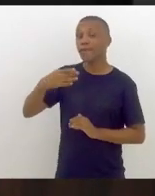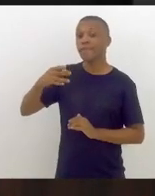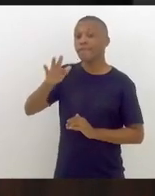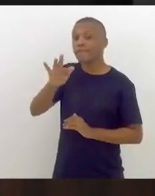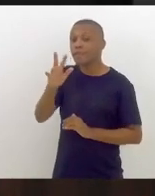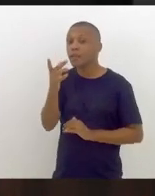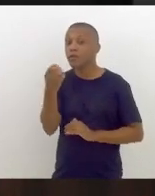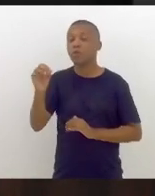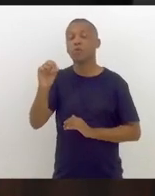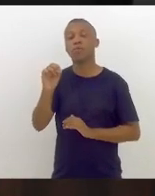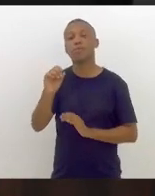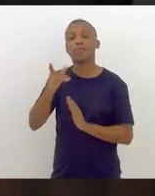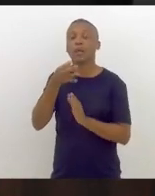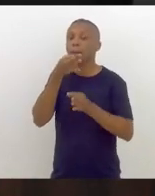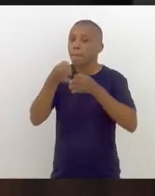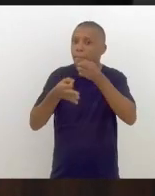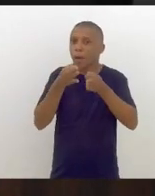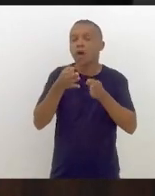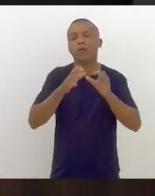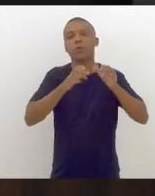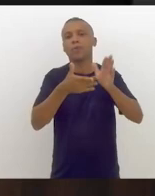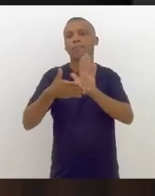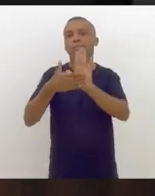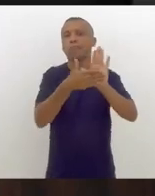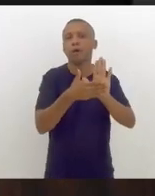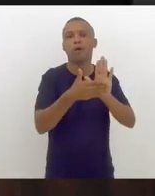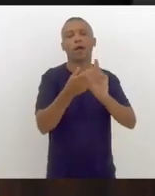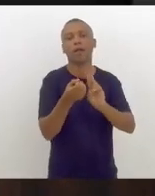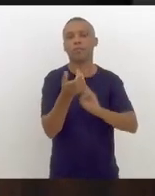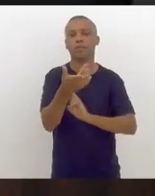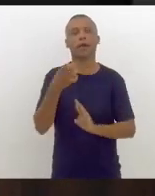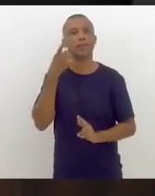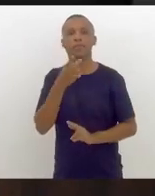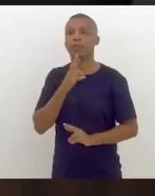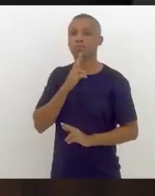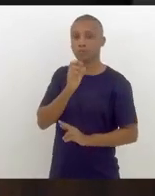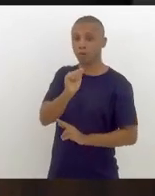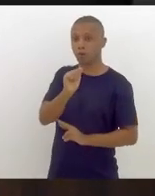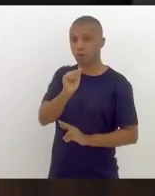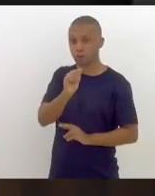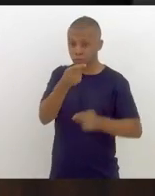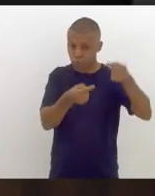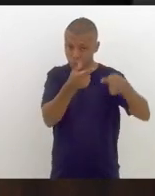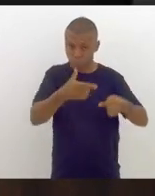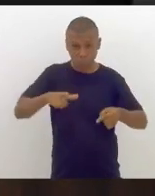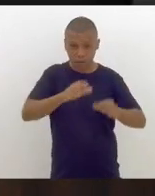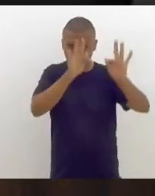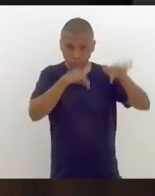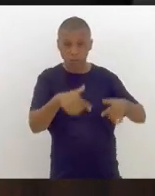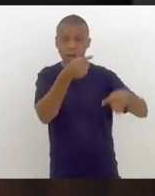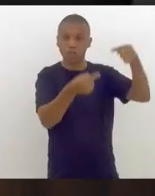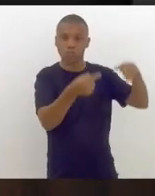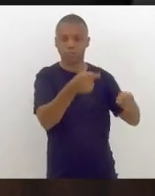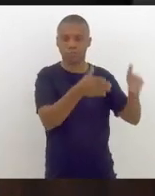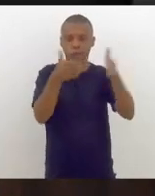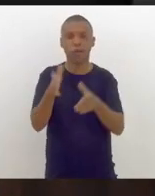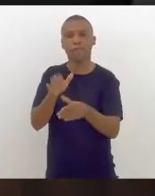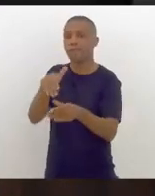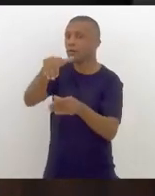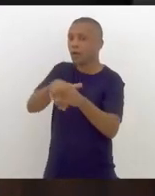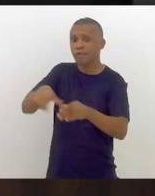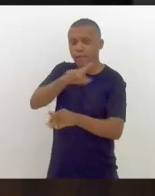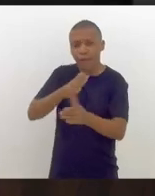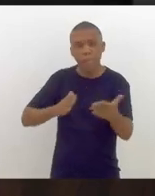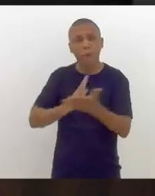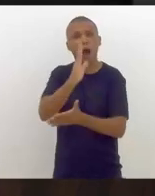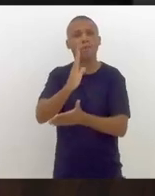internacionais relatou Deputado Rodrigo Amorim discussão em votação seus que